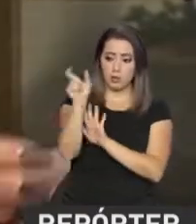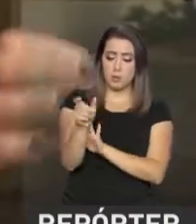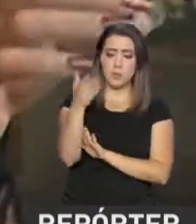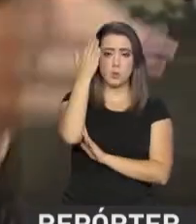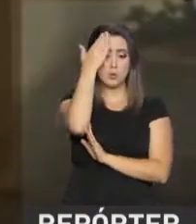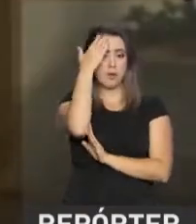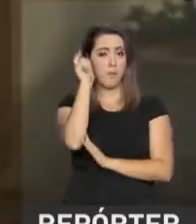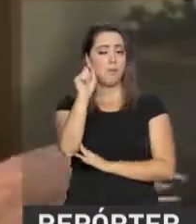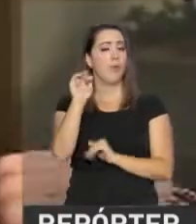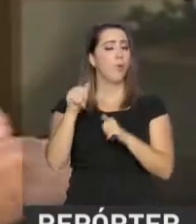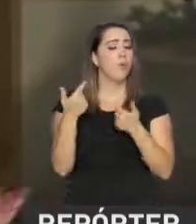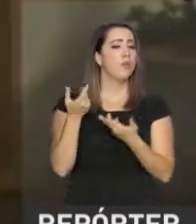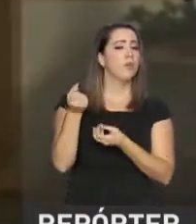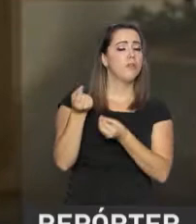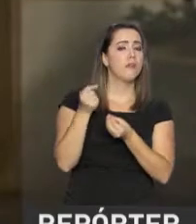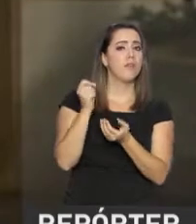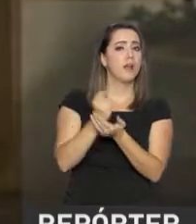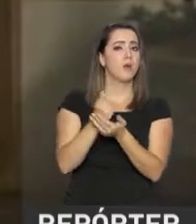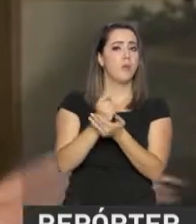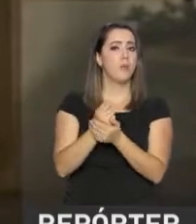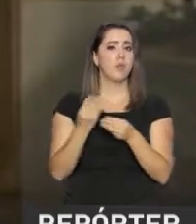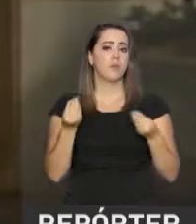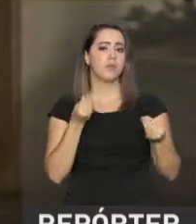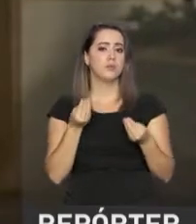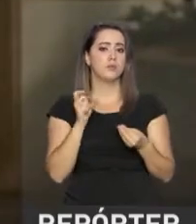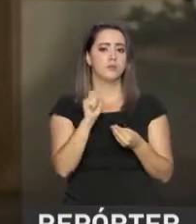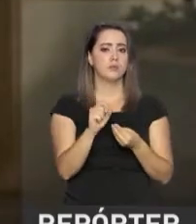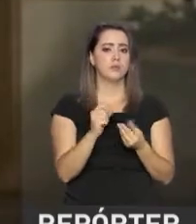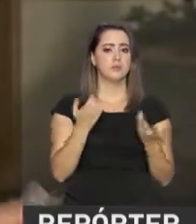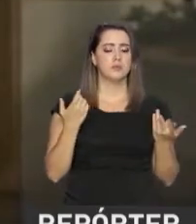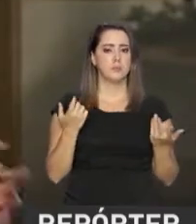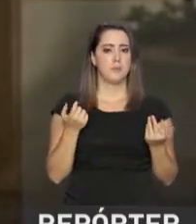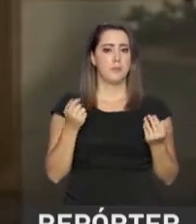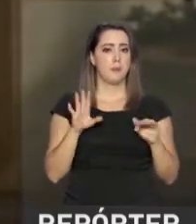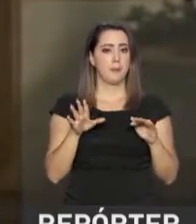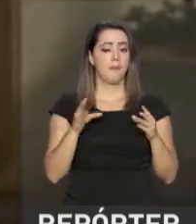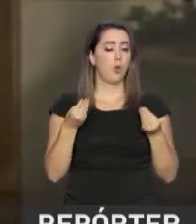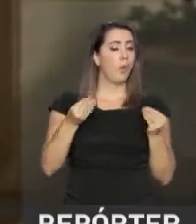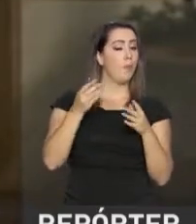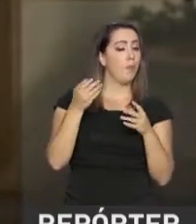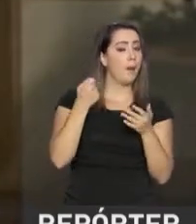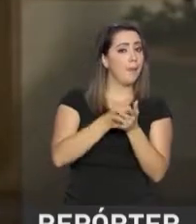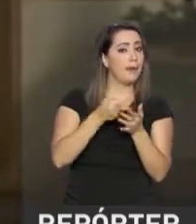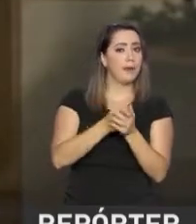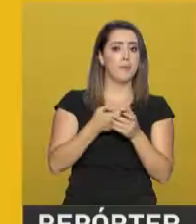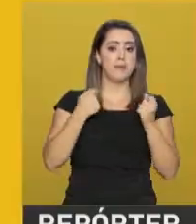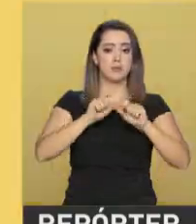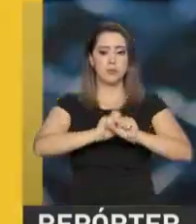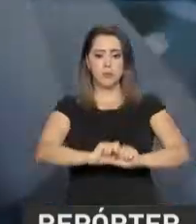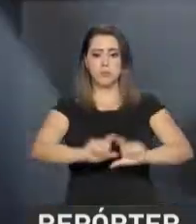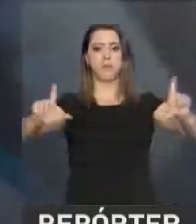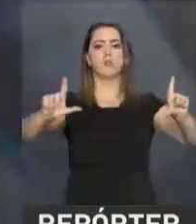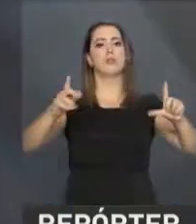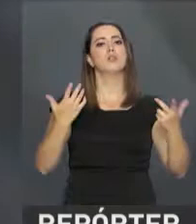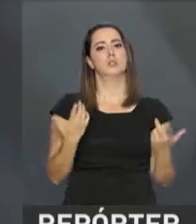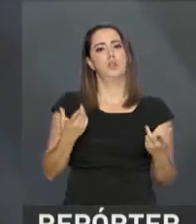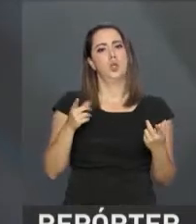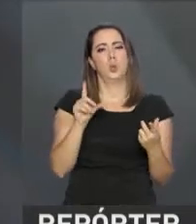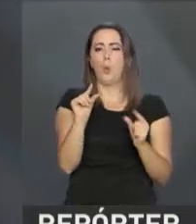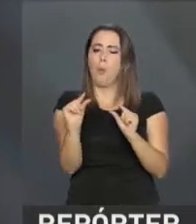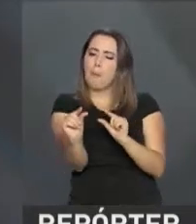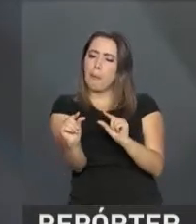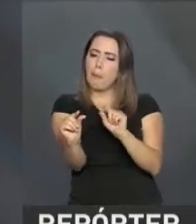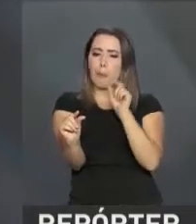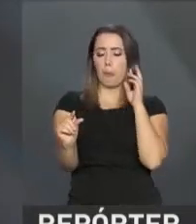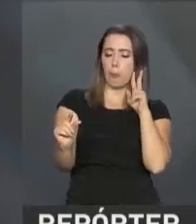o que ele vai comprar quando ele vai comprar o que ele vai fazer a forma de pagamento tem que ter admitido este ano a expectativa é de que as